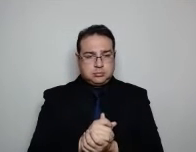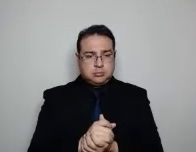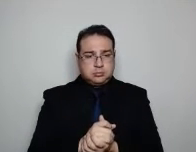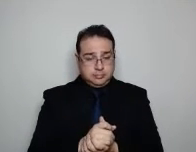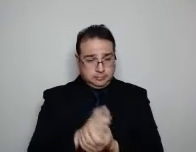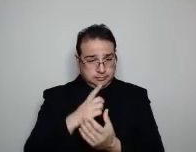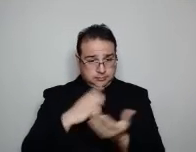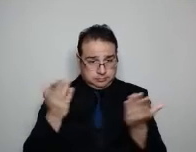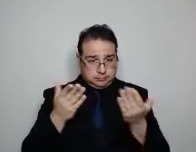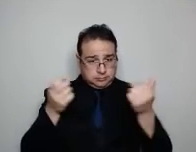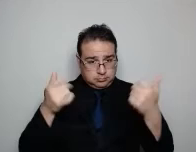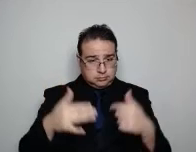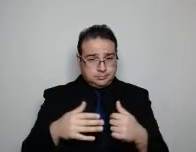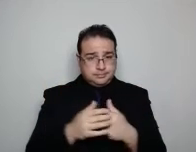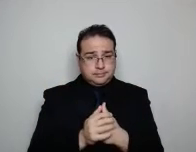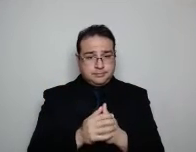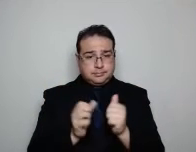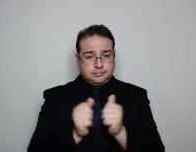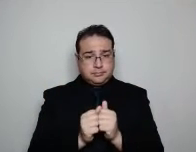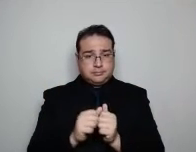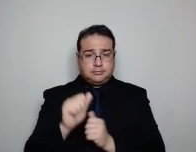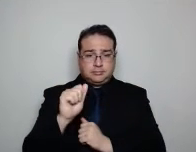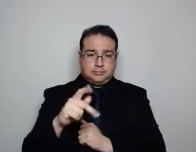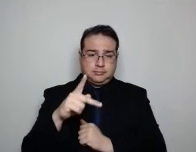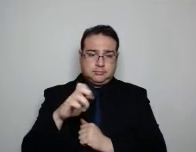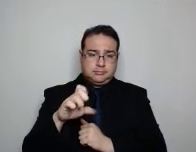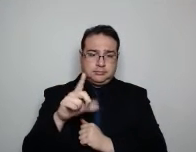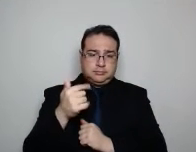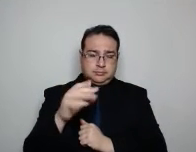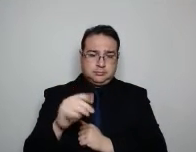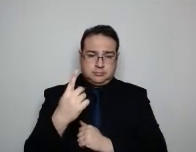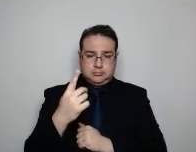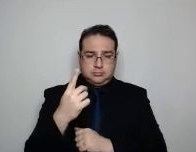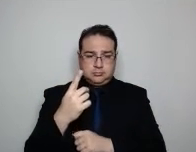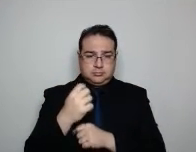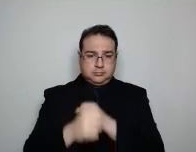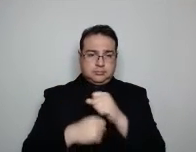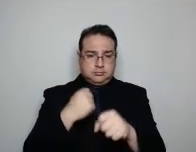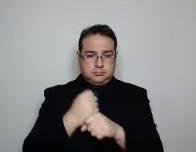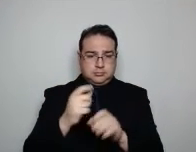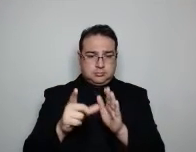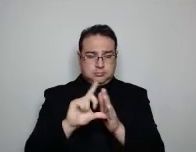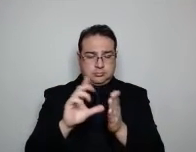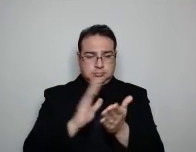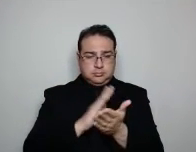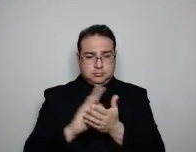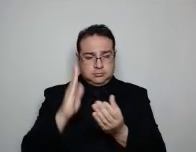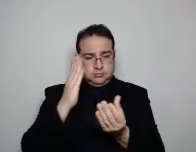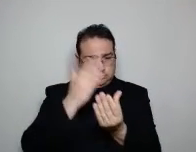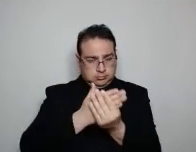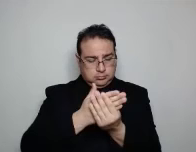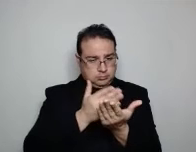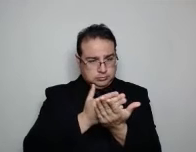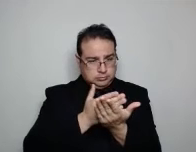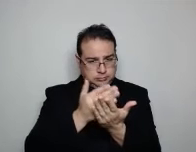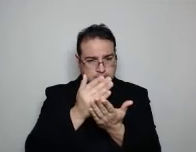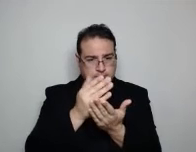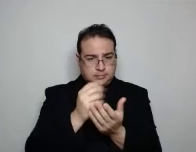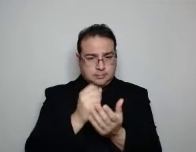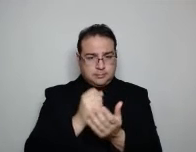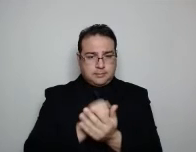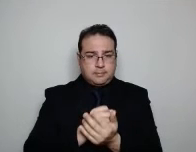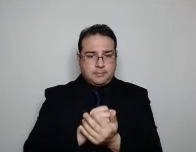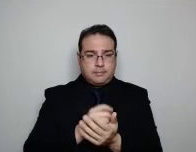Primeiramente, falarei um pouco sobre os medicamentos requeridos, visto que o contrato firmado entre as partes foi no ano